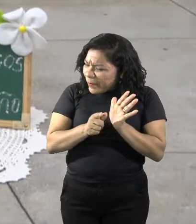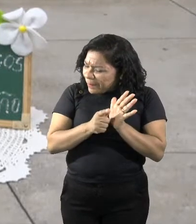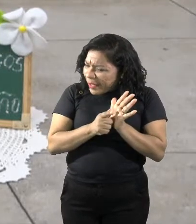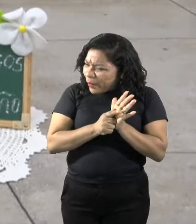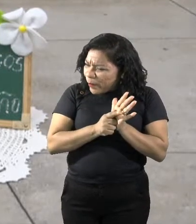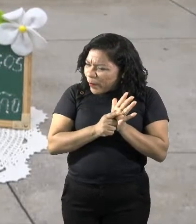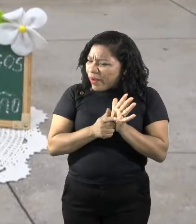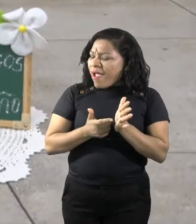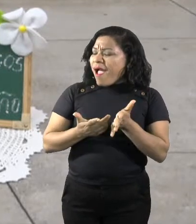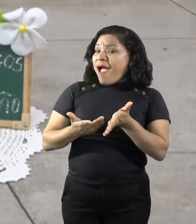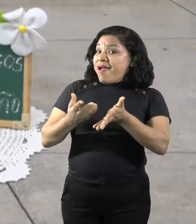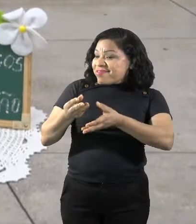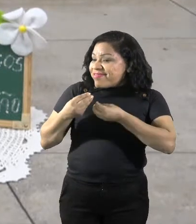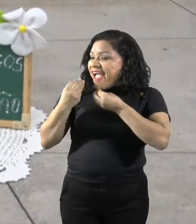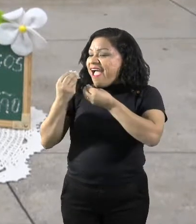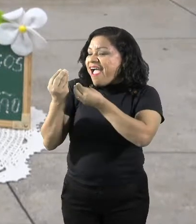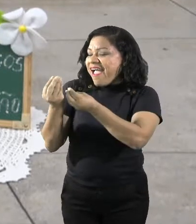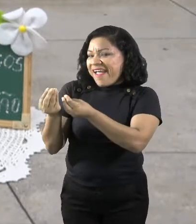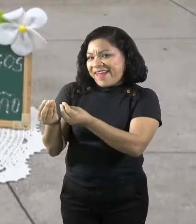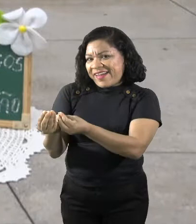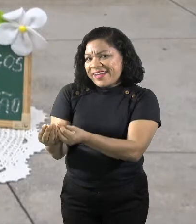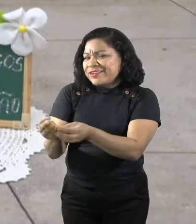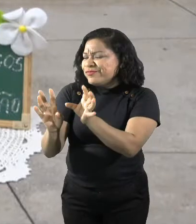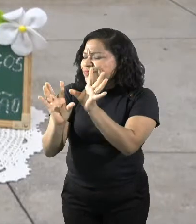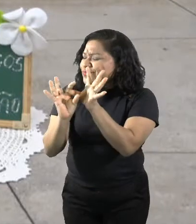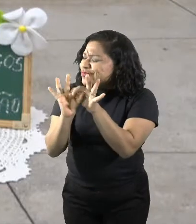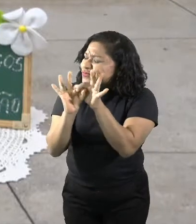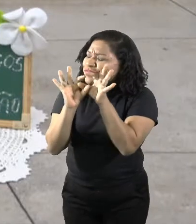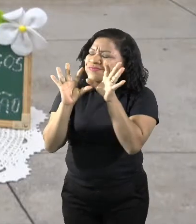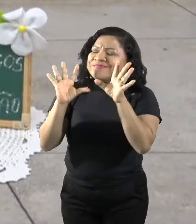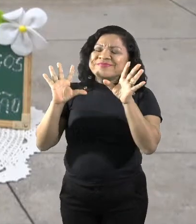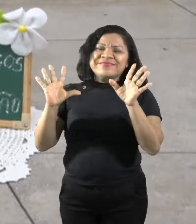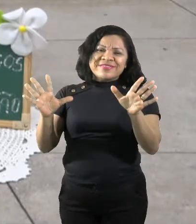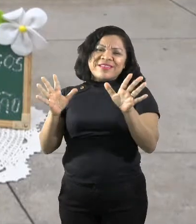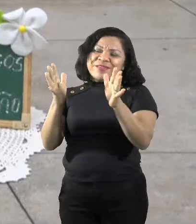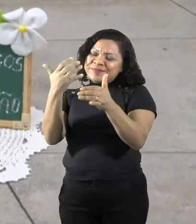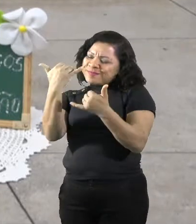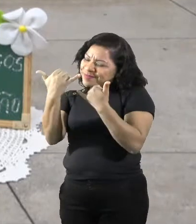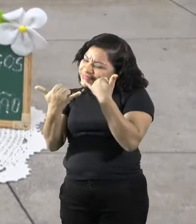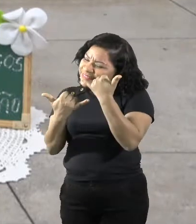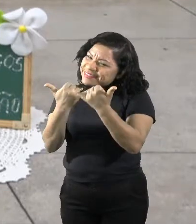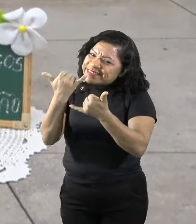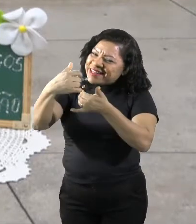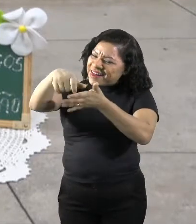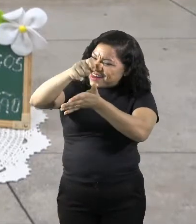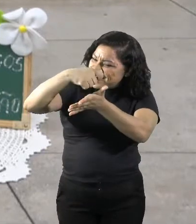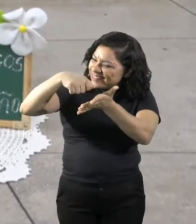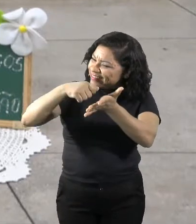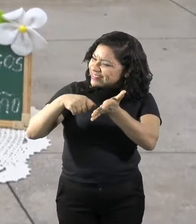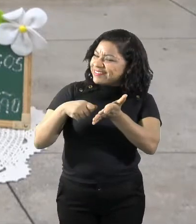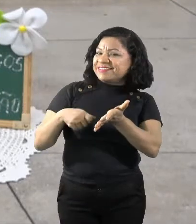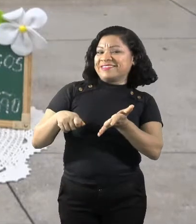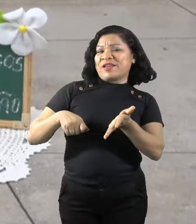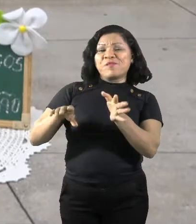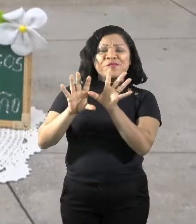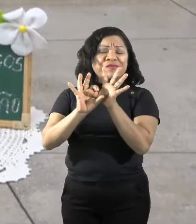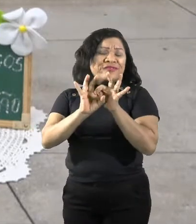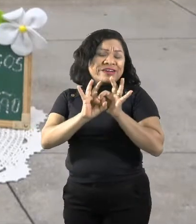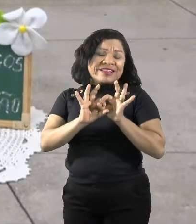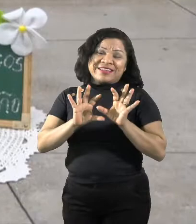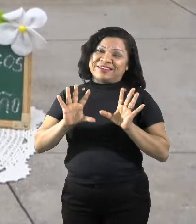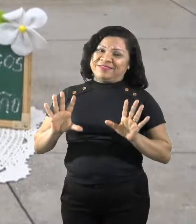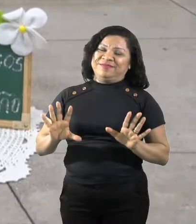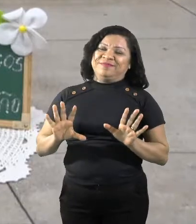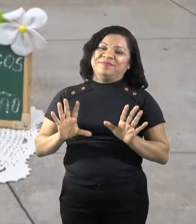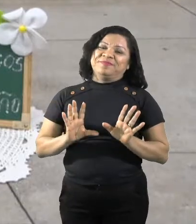ele, deixe ele livremente brincar, rabiscar, para que ele se sinta à vontade. Depois